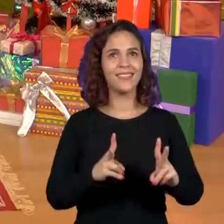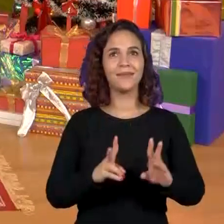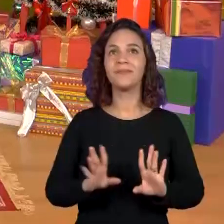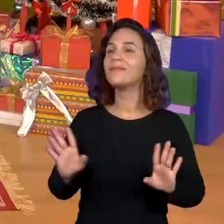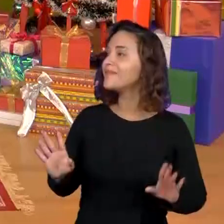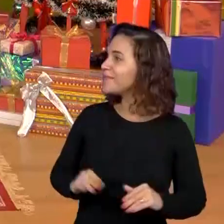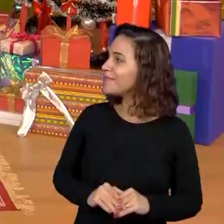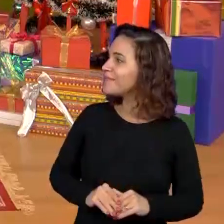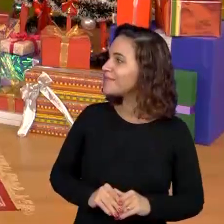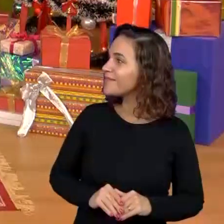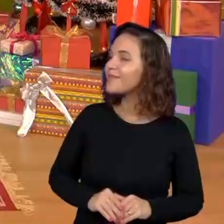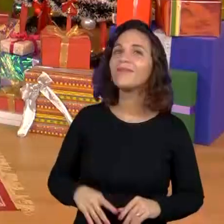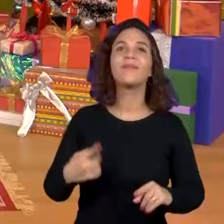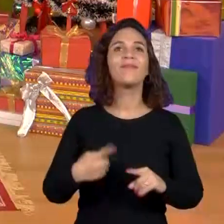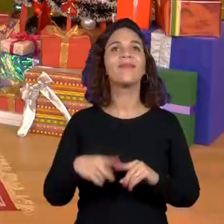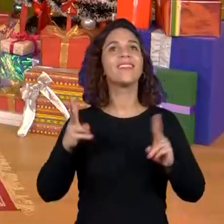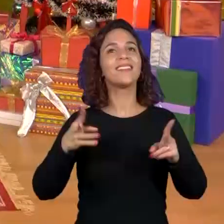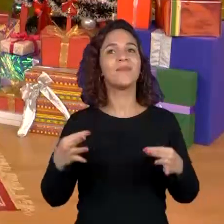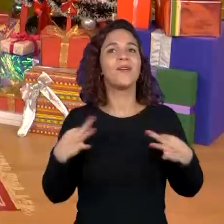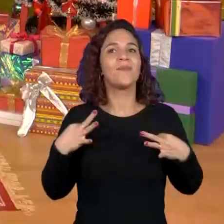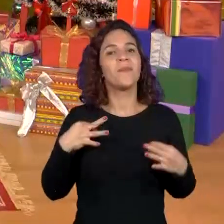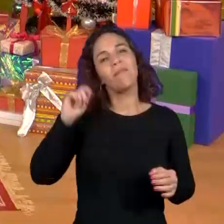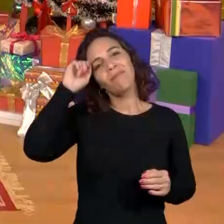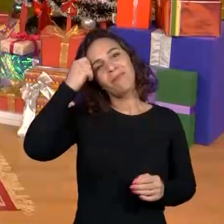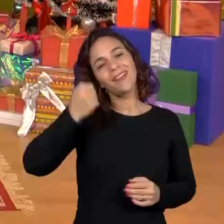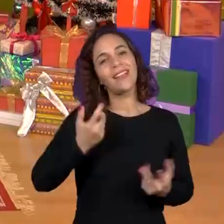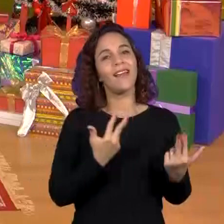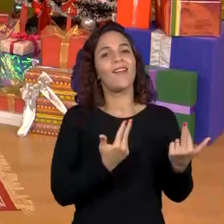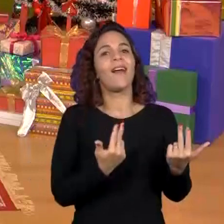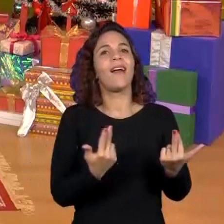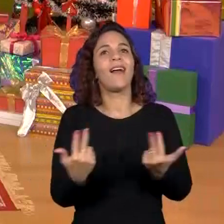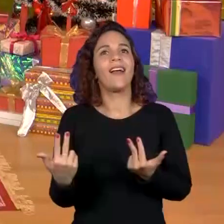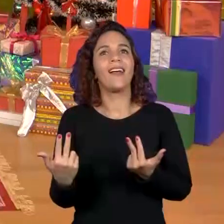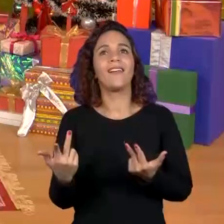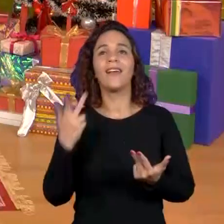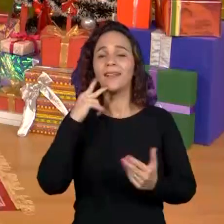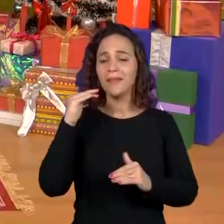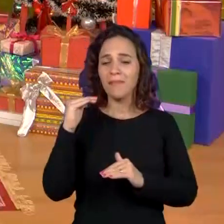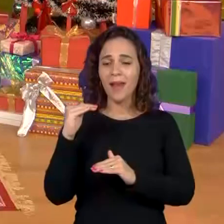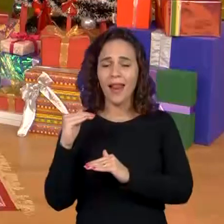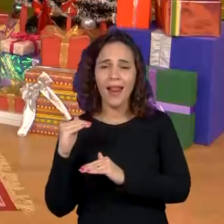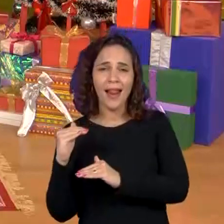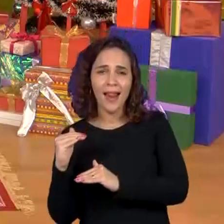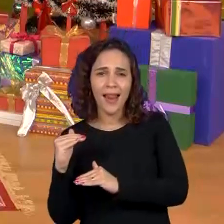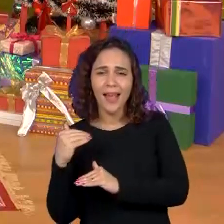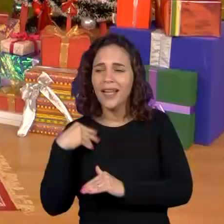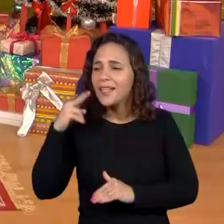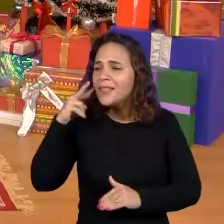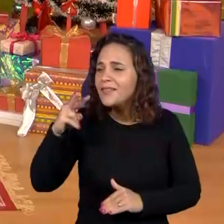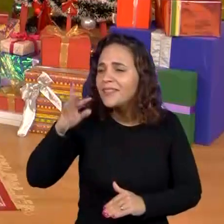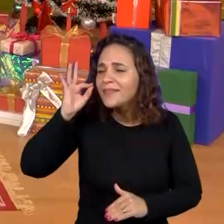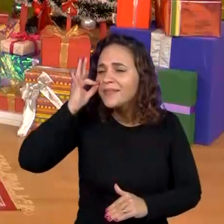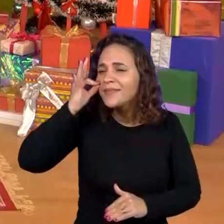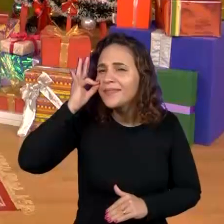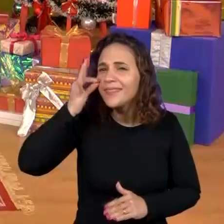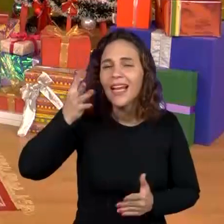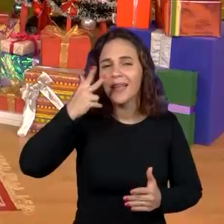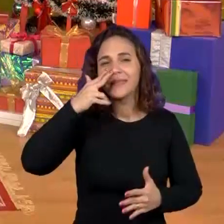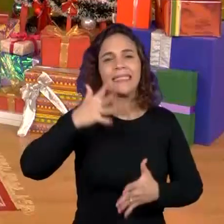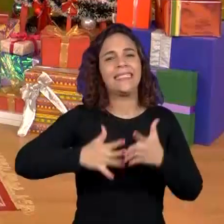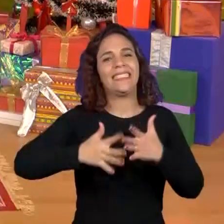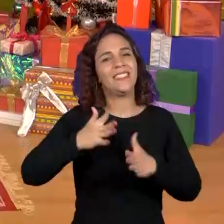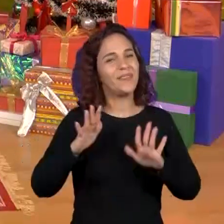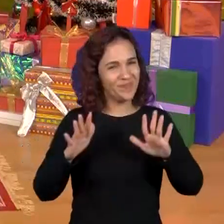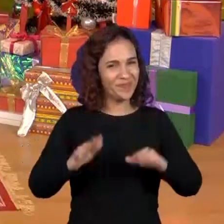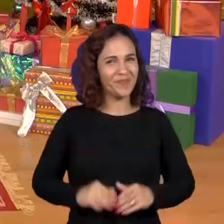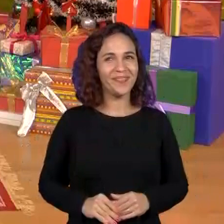estão sempre todas sempre de Isso. preto, né? Ai, Aí gente, elas meio que ficam tão confunde. pequenininhas aqui na nossa Isso. tela. Que a gente dá uma confundidinha.